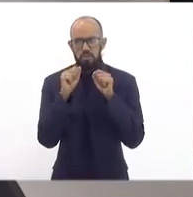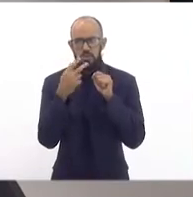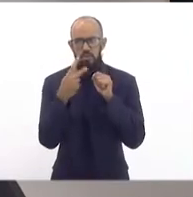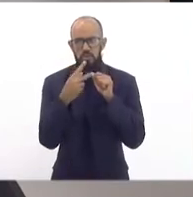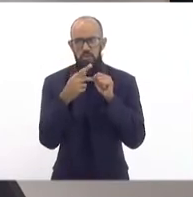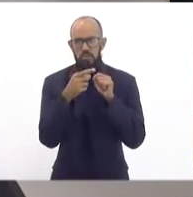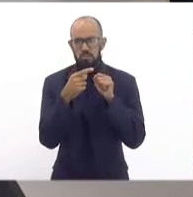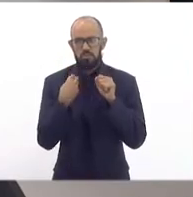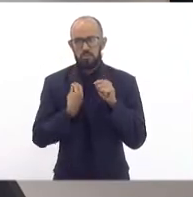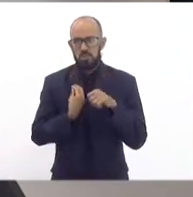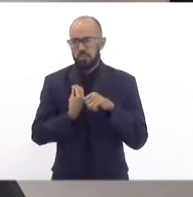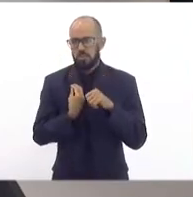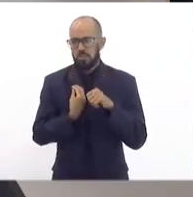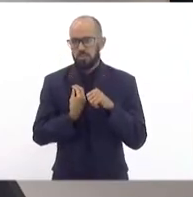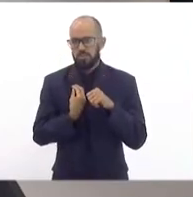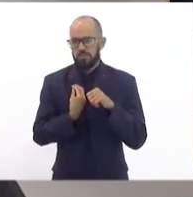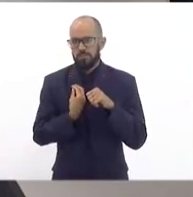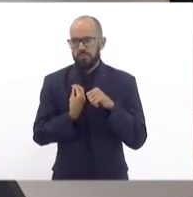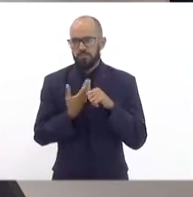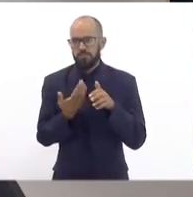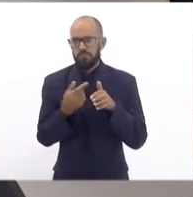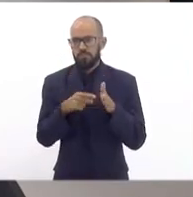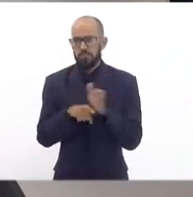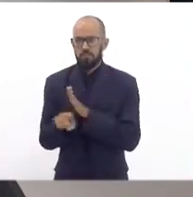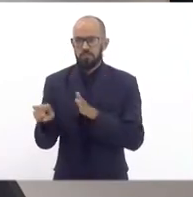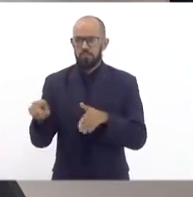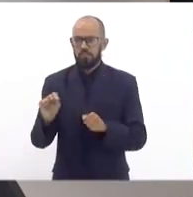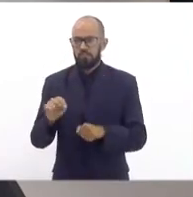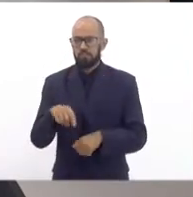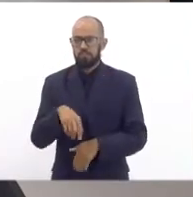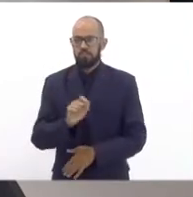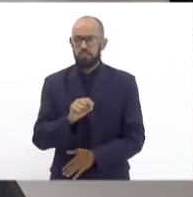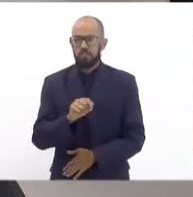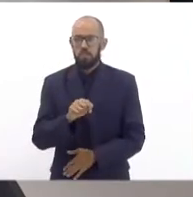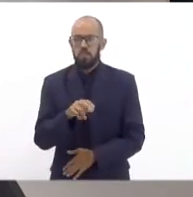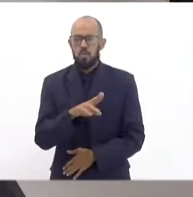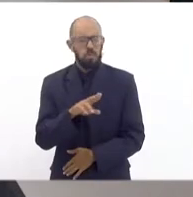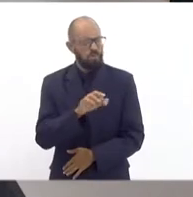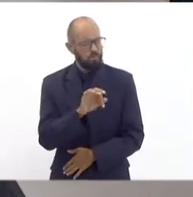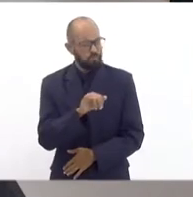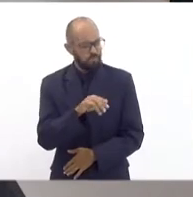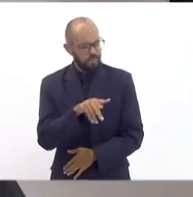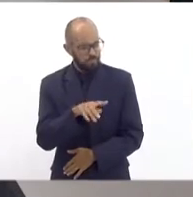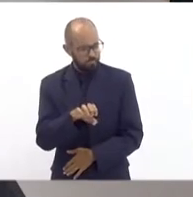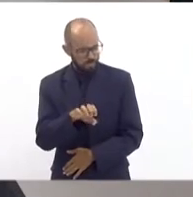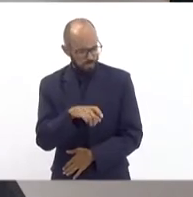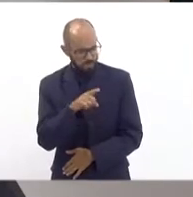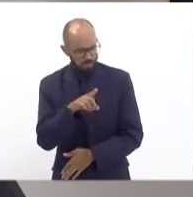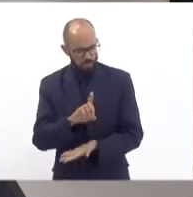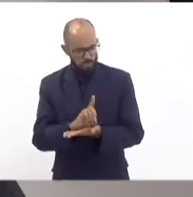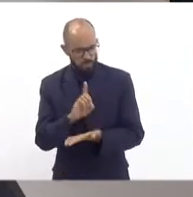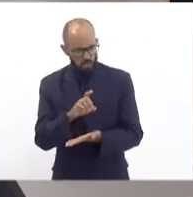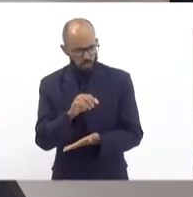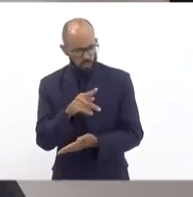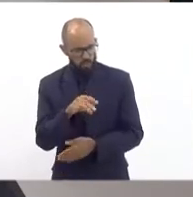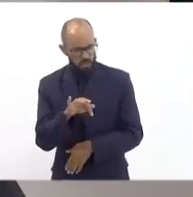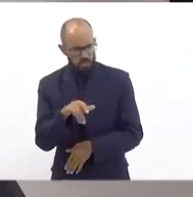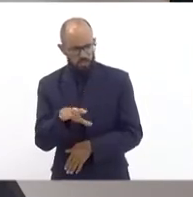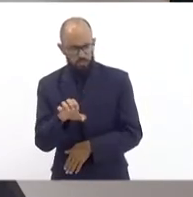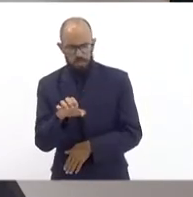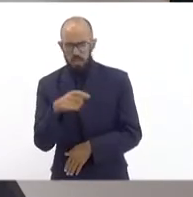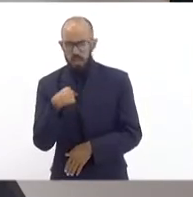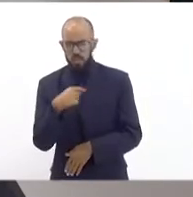poder participar, vamos à pergunta, qual o nome é? Felipe, né? Doutor Felipe, eu ouvi aqui atentamente a senhora